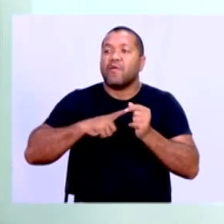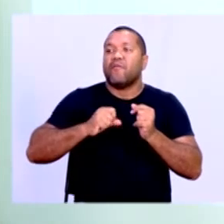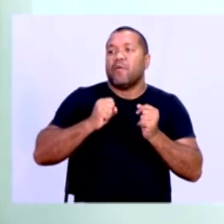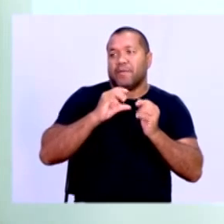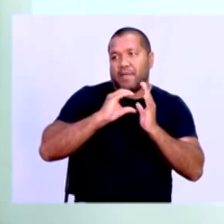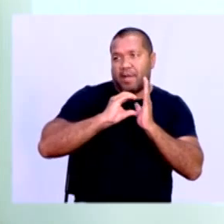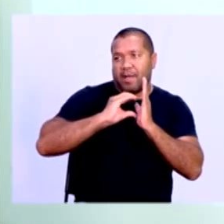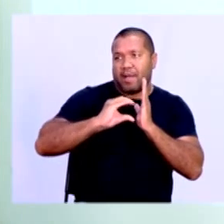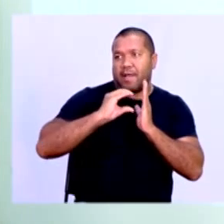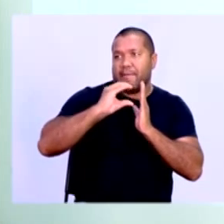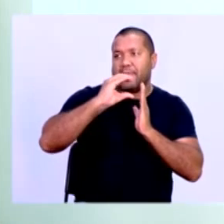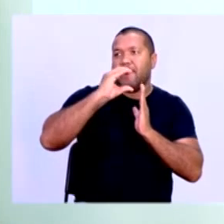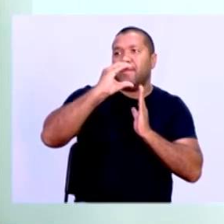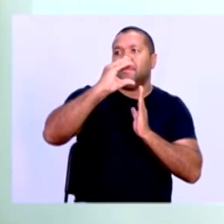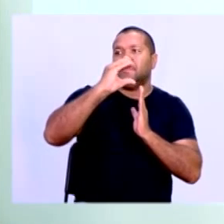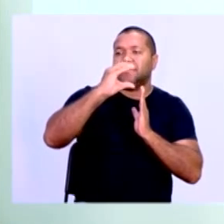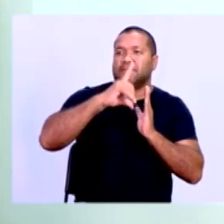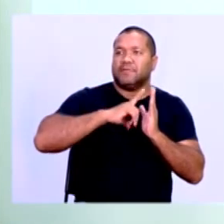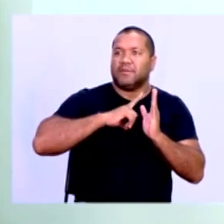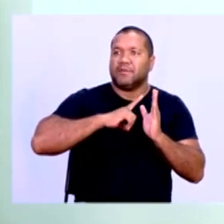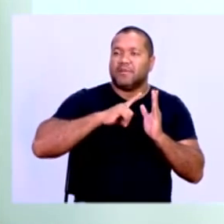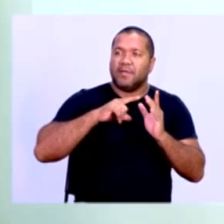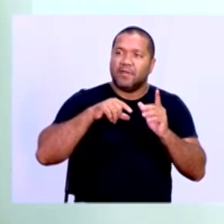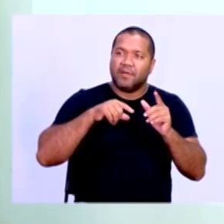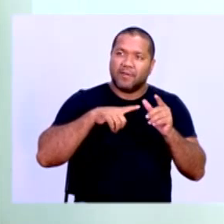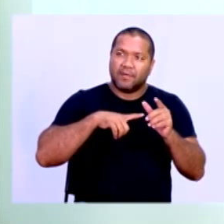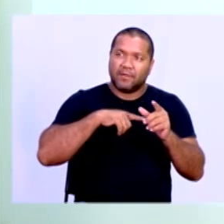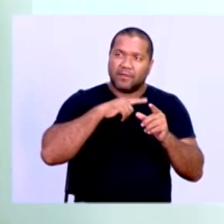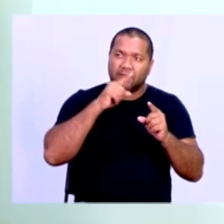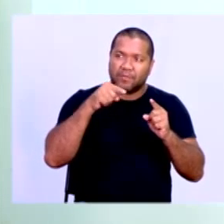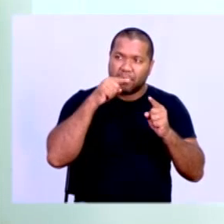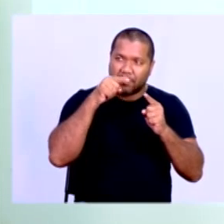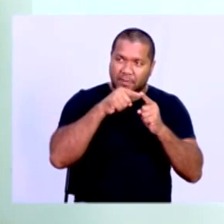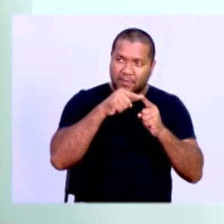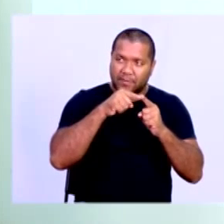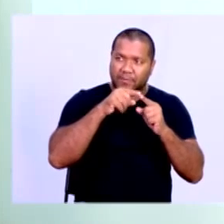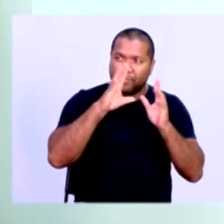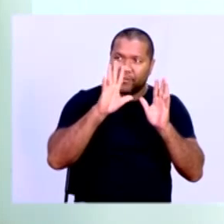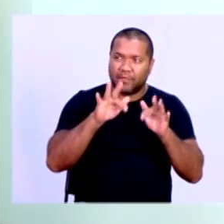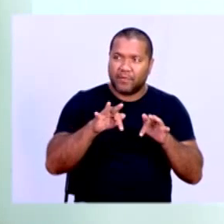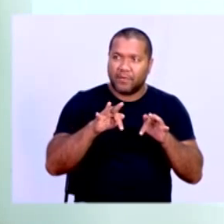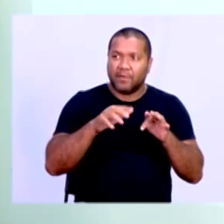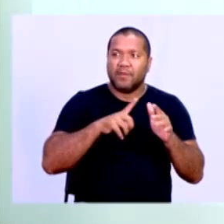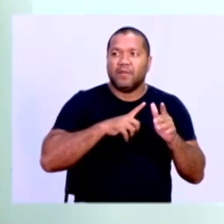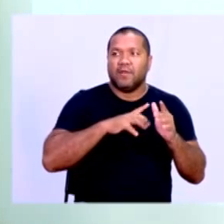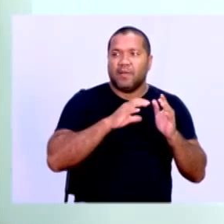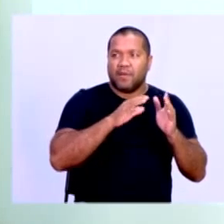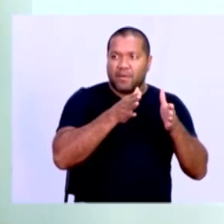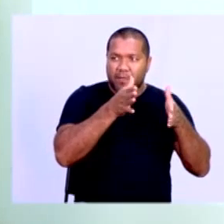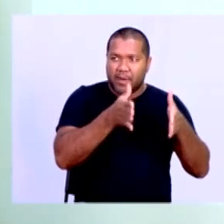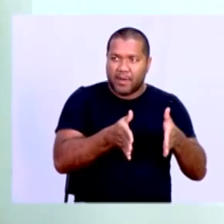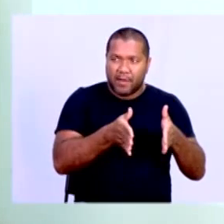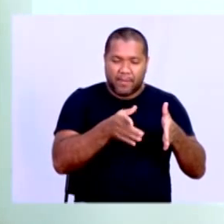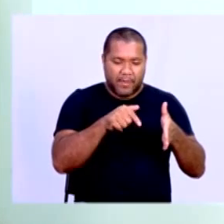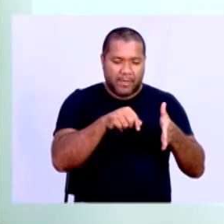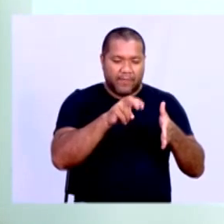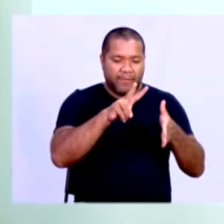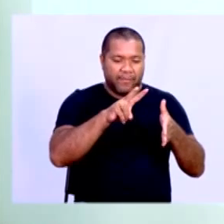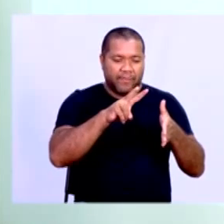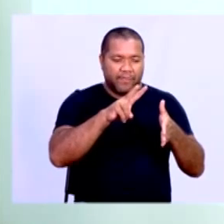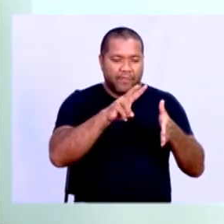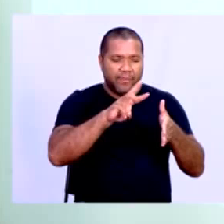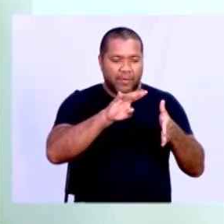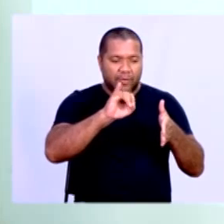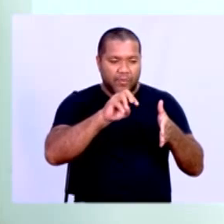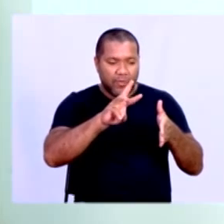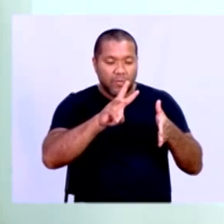camadas que são designadas para um determinado fim. Eu tenho uma camada para visualizar os meus dados, eu tenho